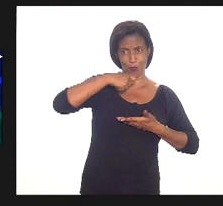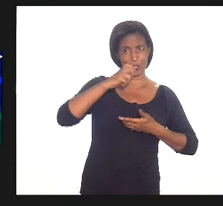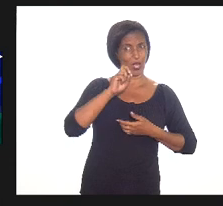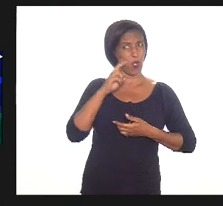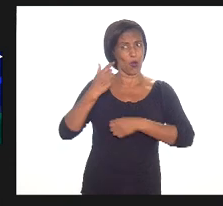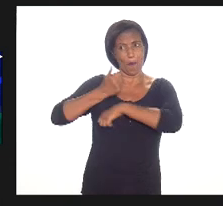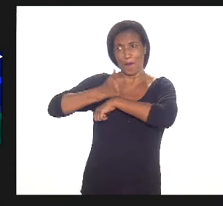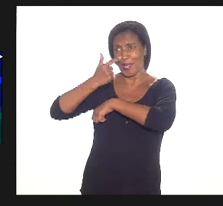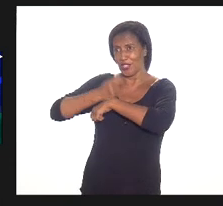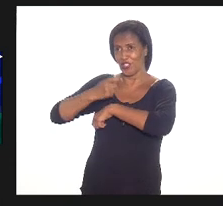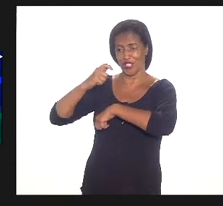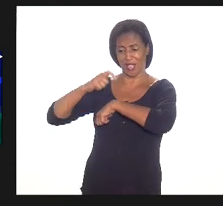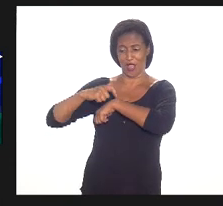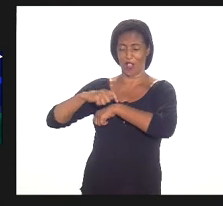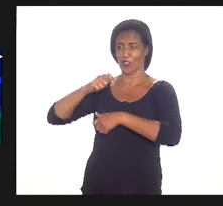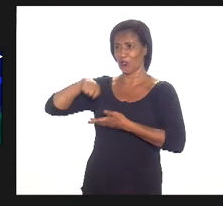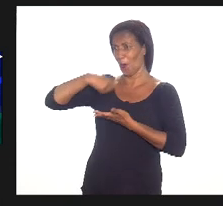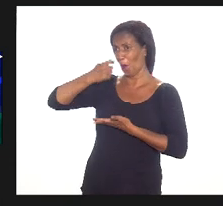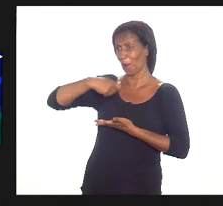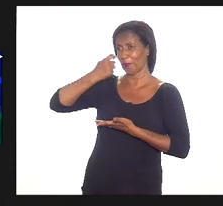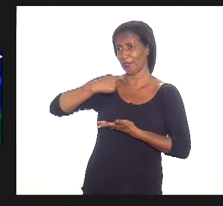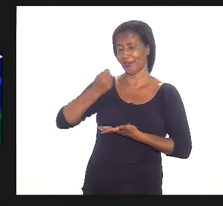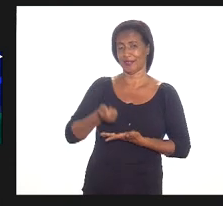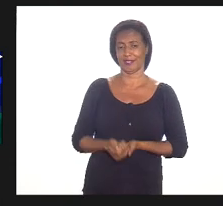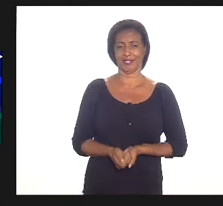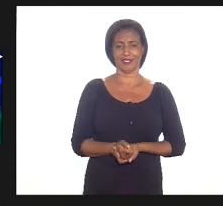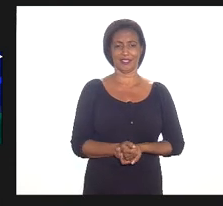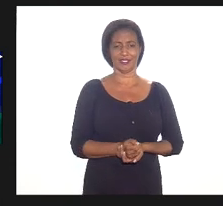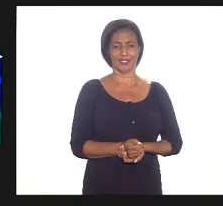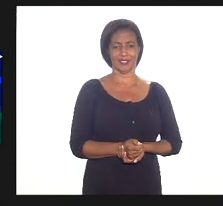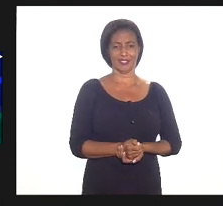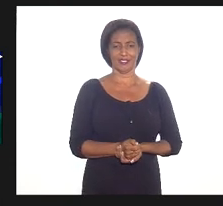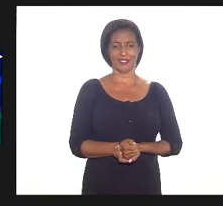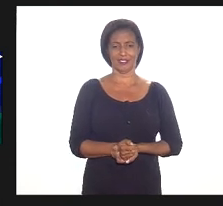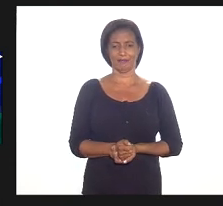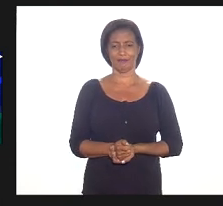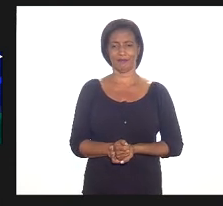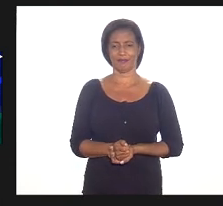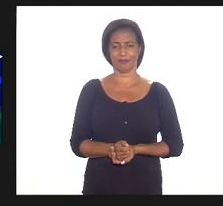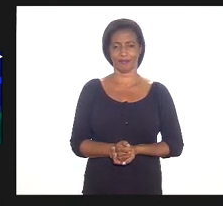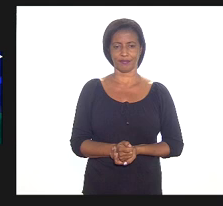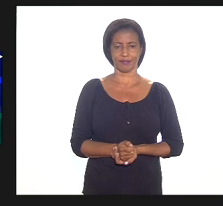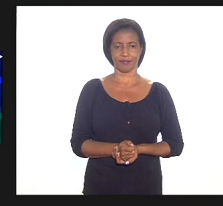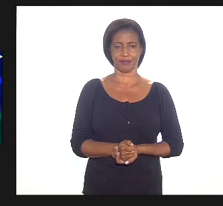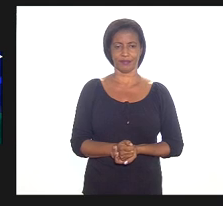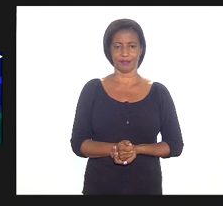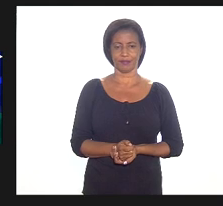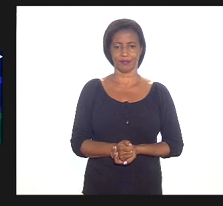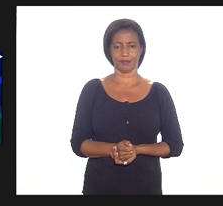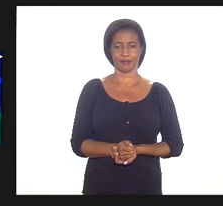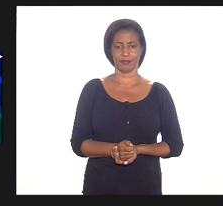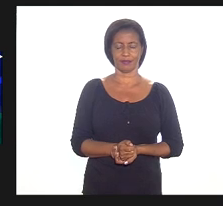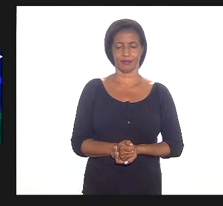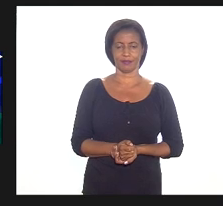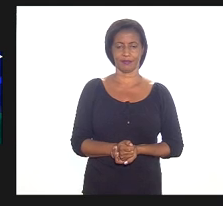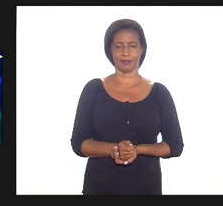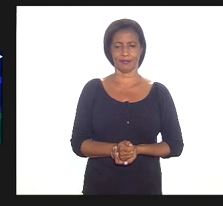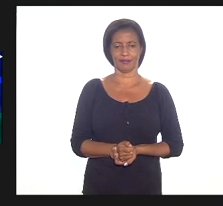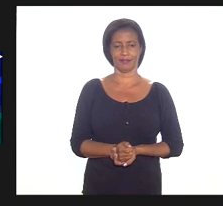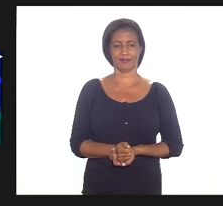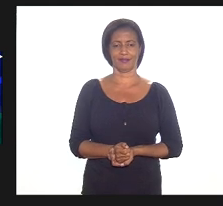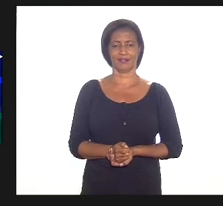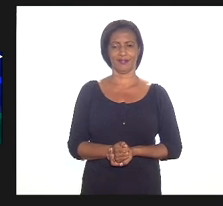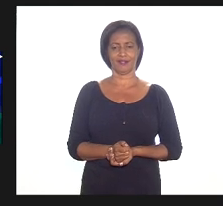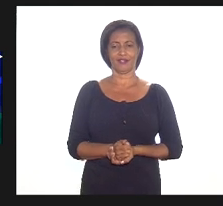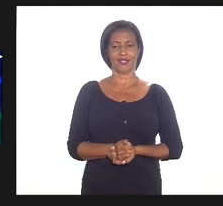horário de comidinha para amanhã já continuamos no mesmo horário ok em alguma outra que podem